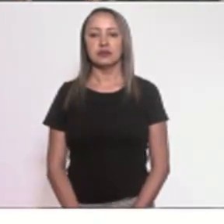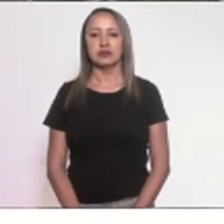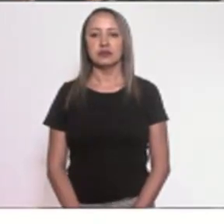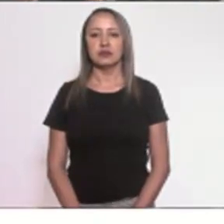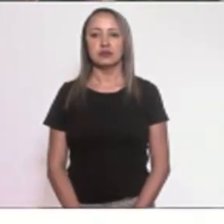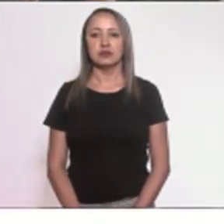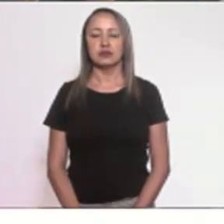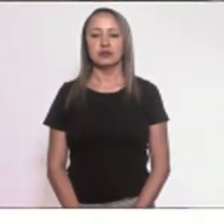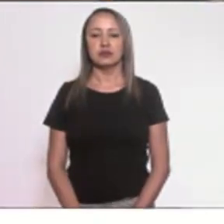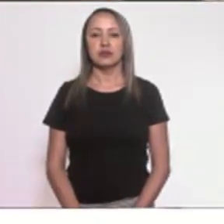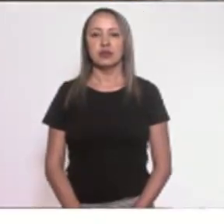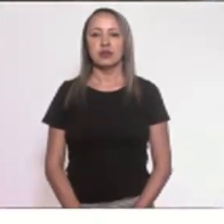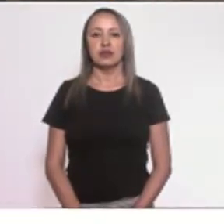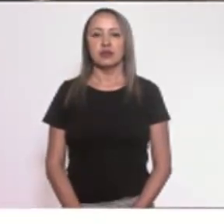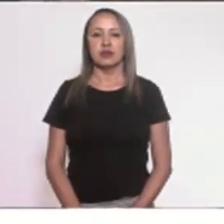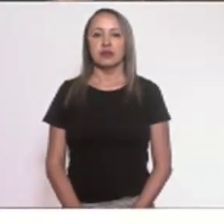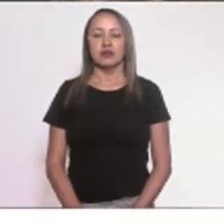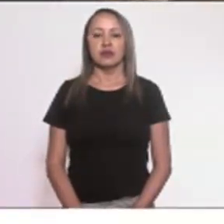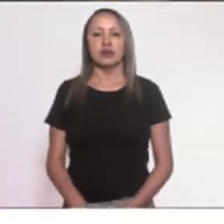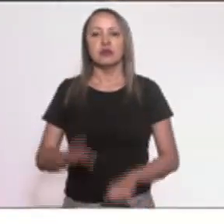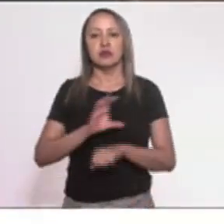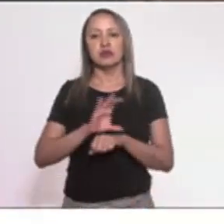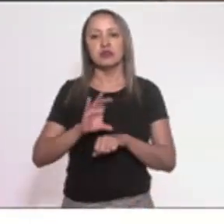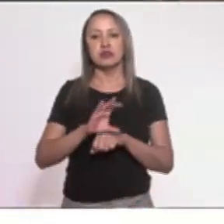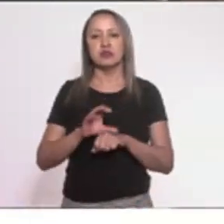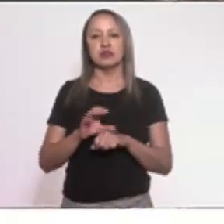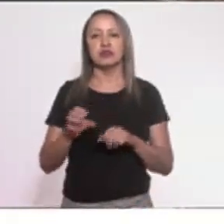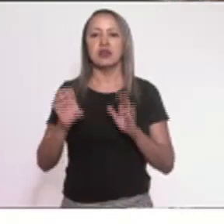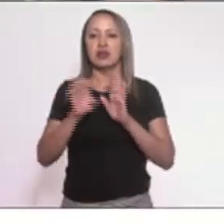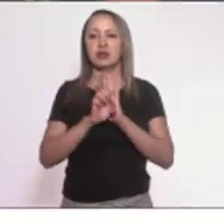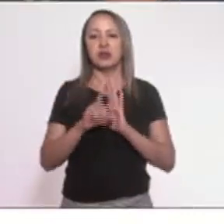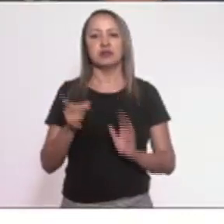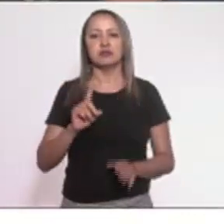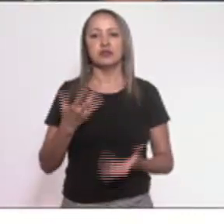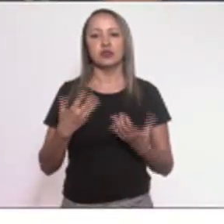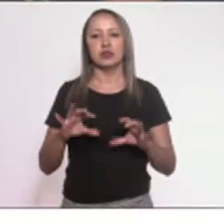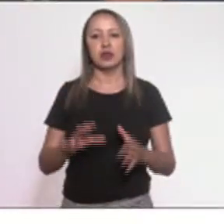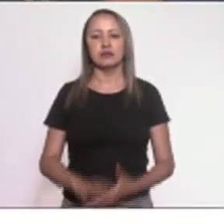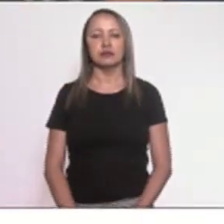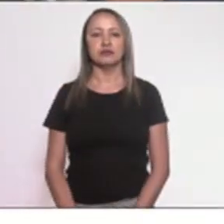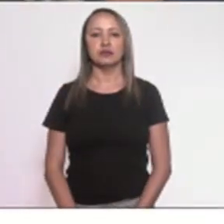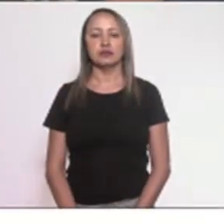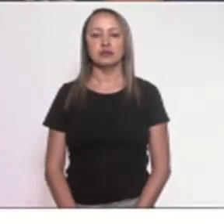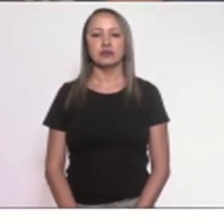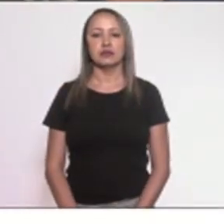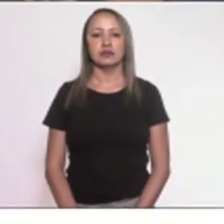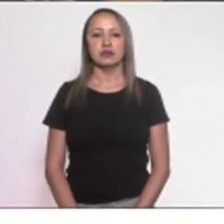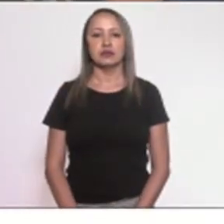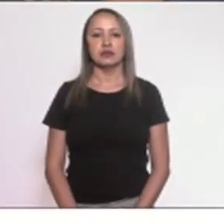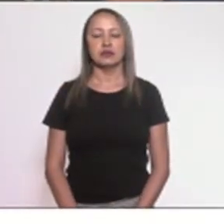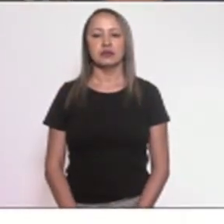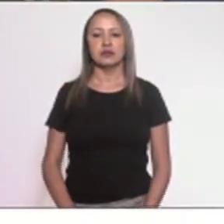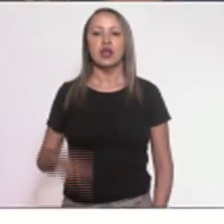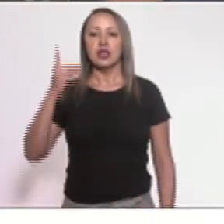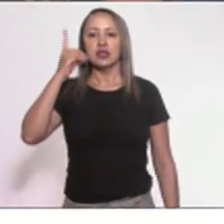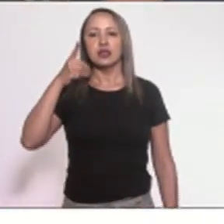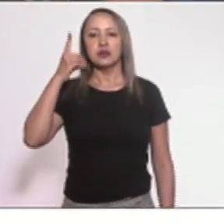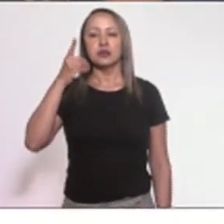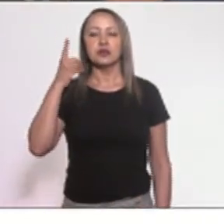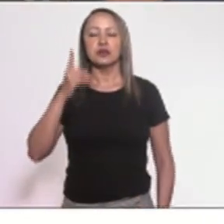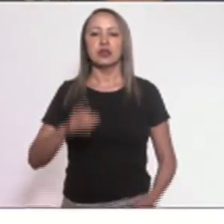Aparecer pela constitucionalidade, sem emendas. Pela Comissão de Segurança Pública e Assunto de Polícia do deputado delegado Carlos